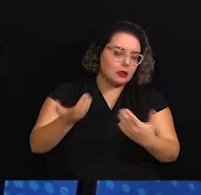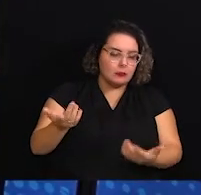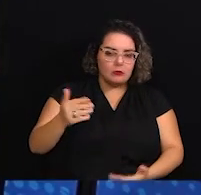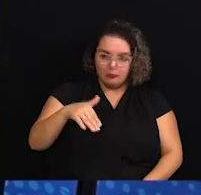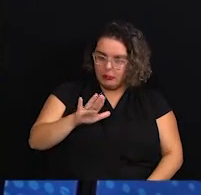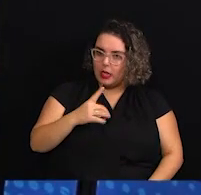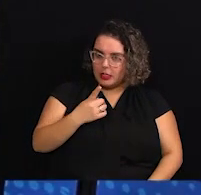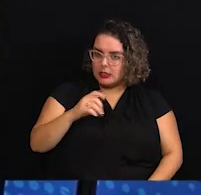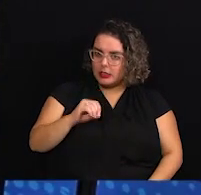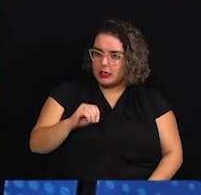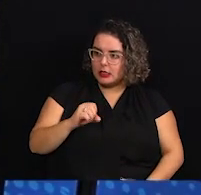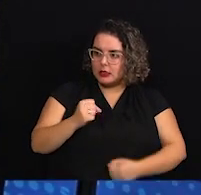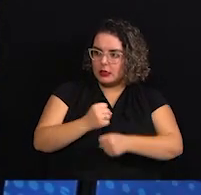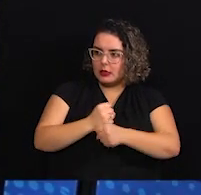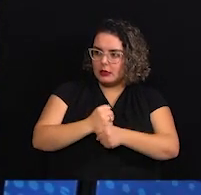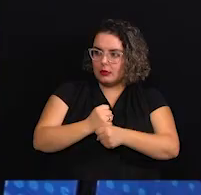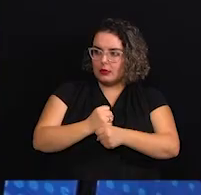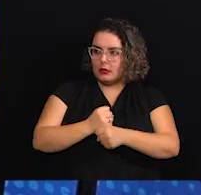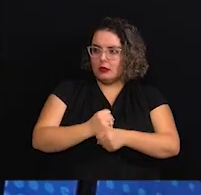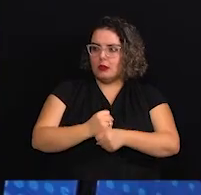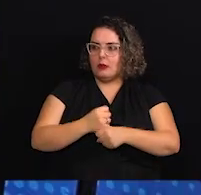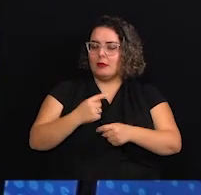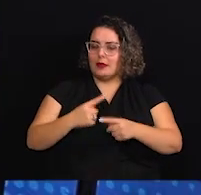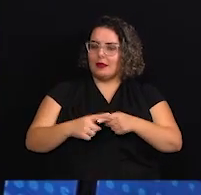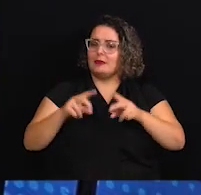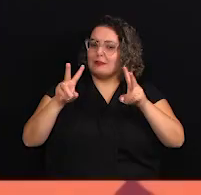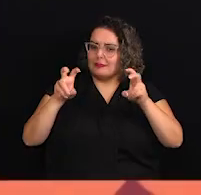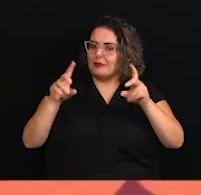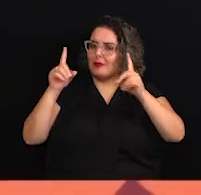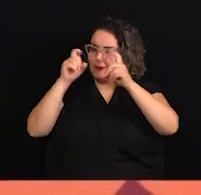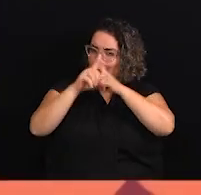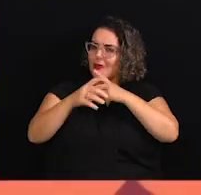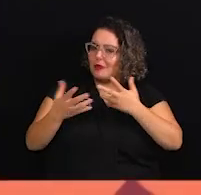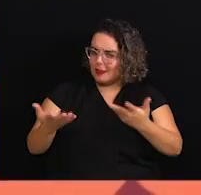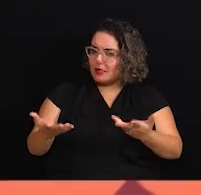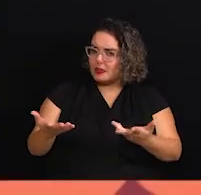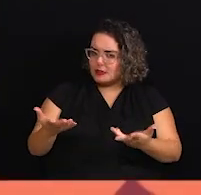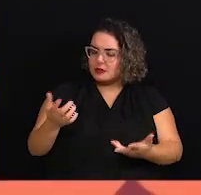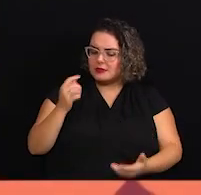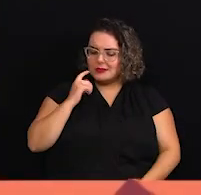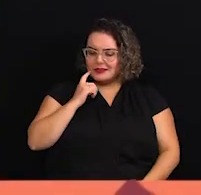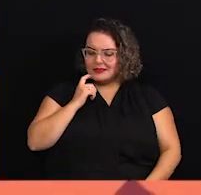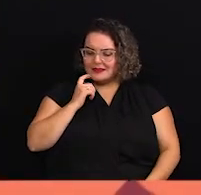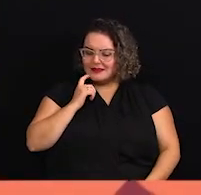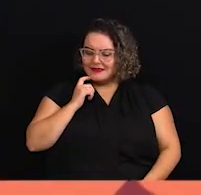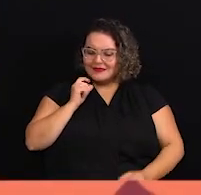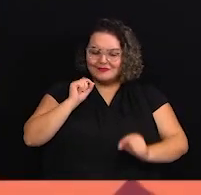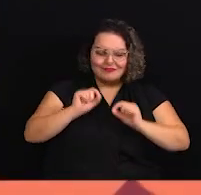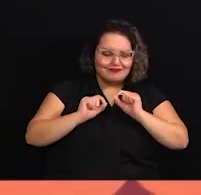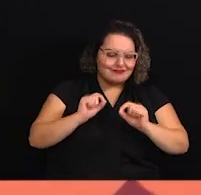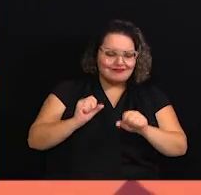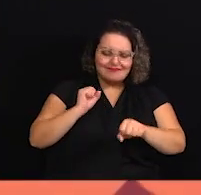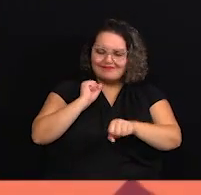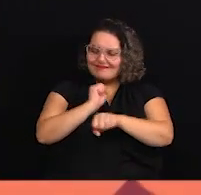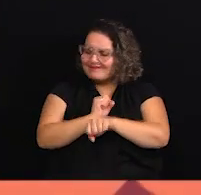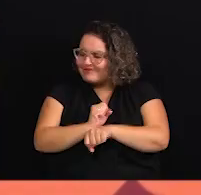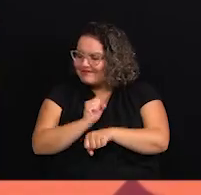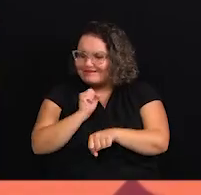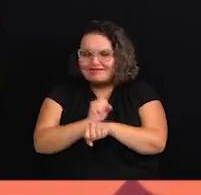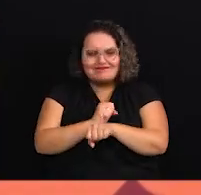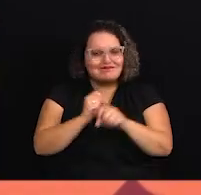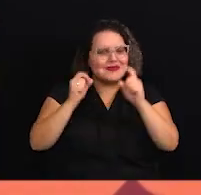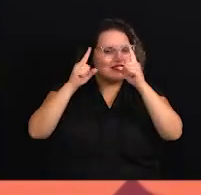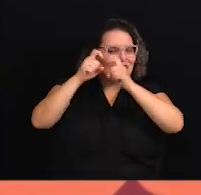Foi bem difícil. Porque é um tema árido, inclusive, né? E aonde que emperrava? Qual que era o desafio,